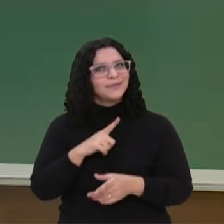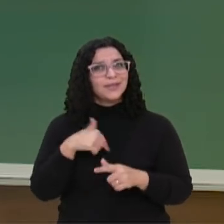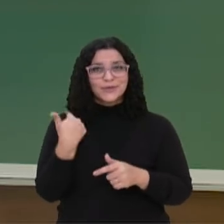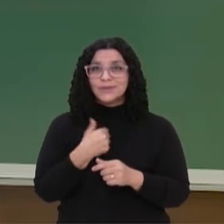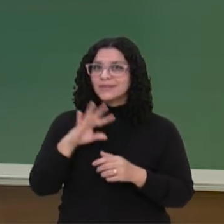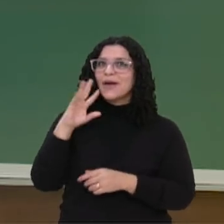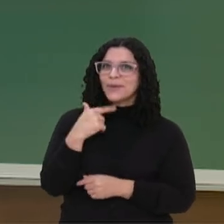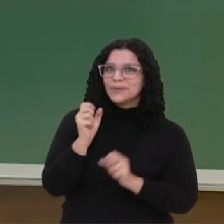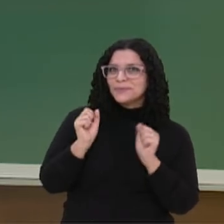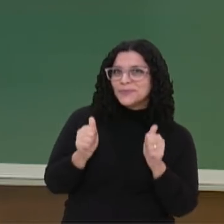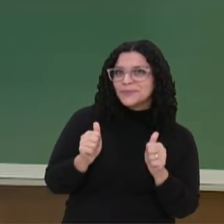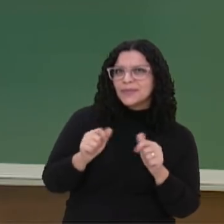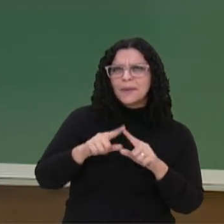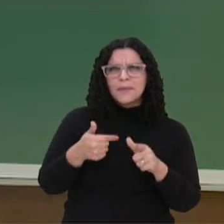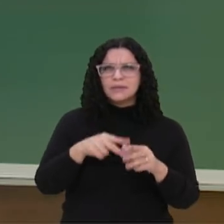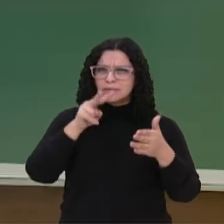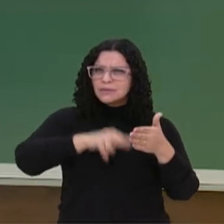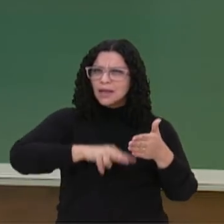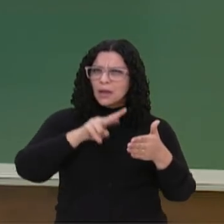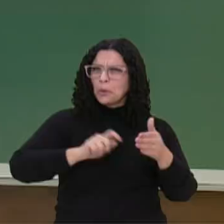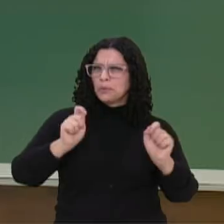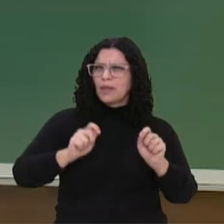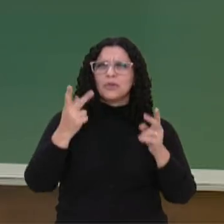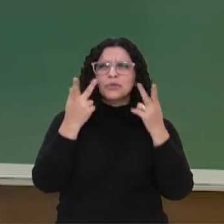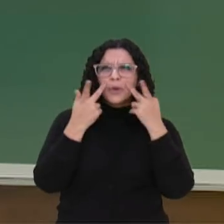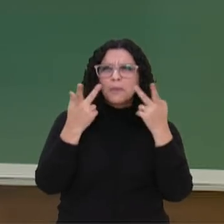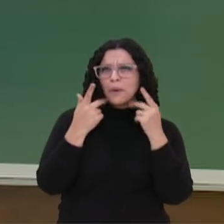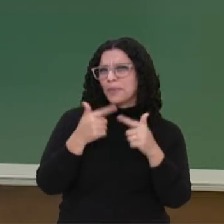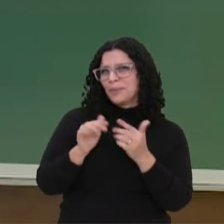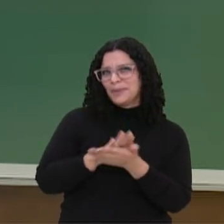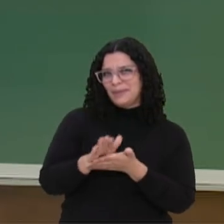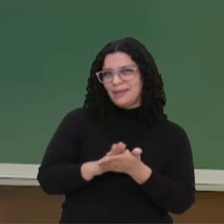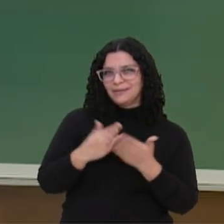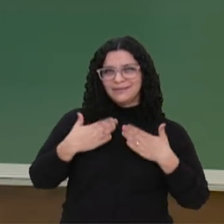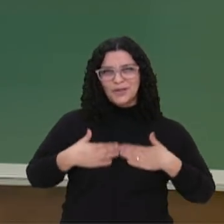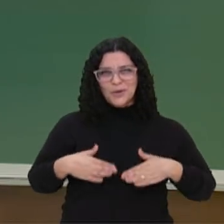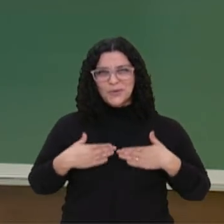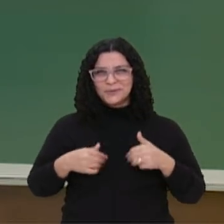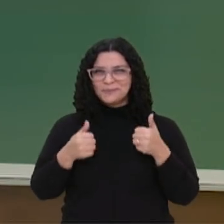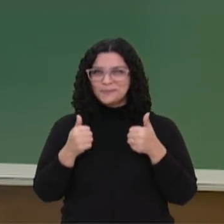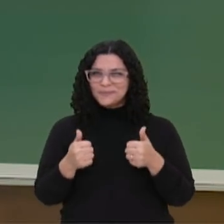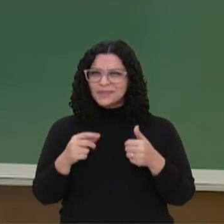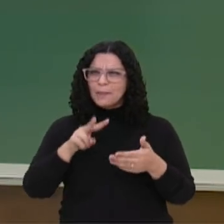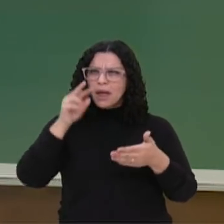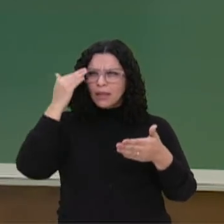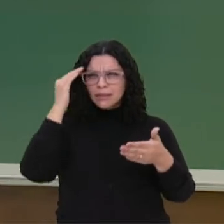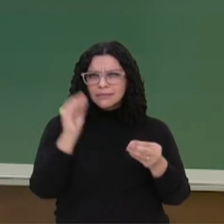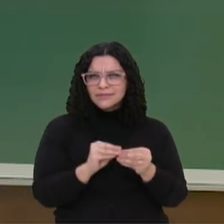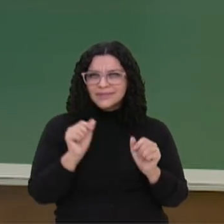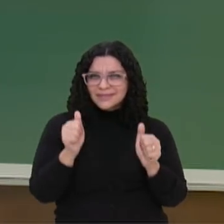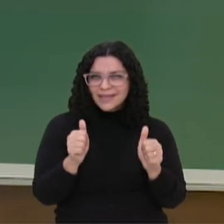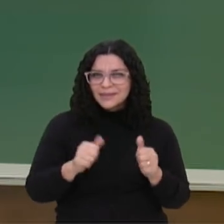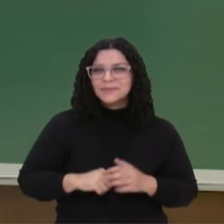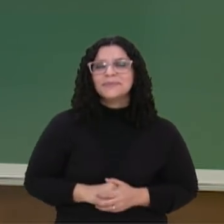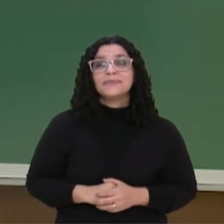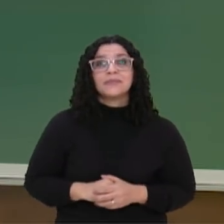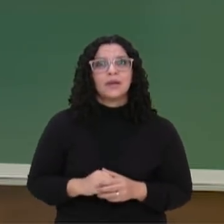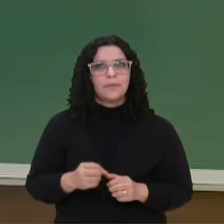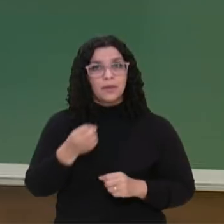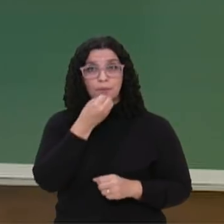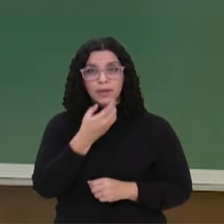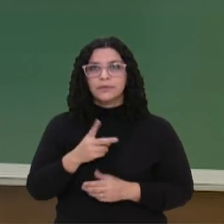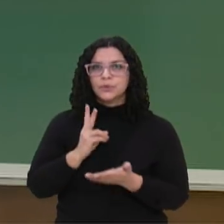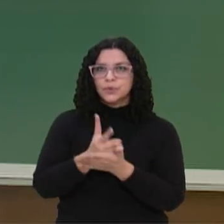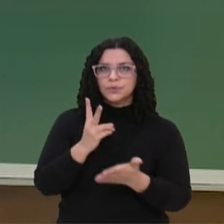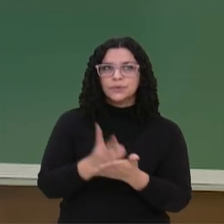acaba acontecendo, ok? Mas a leitura ali não ficou fora, tranquilinho ali, dá para vocês entenderem, beleza? Muito